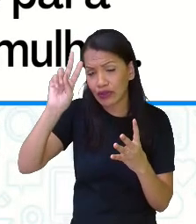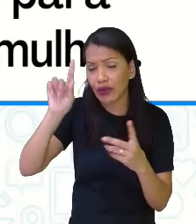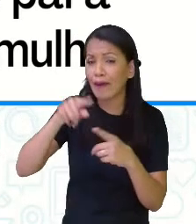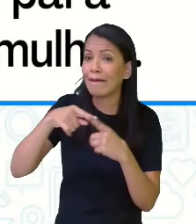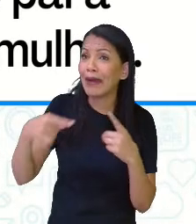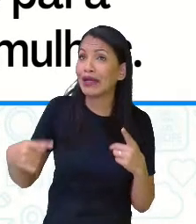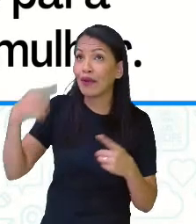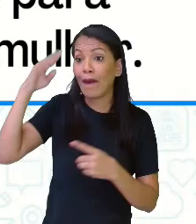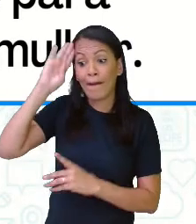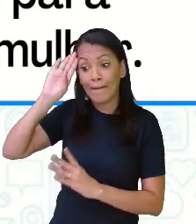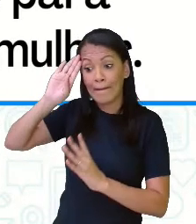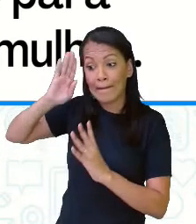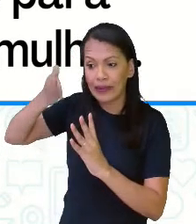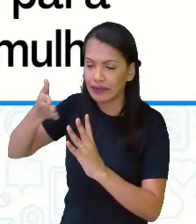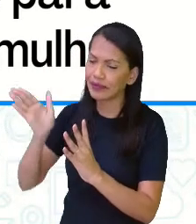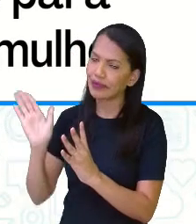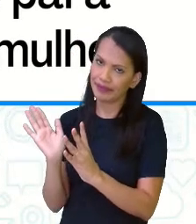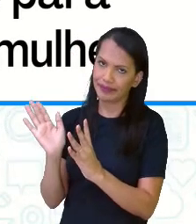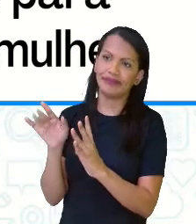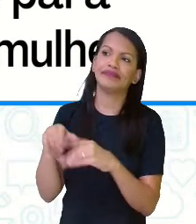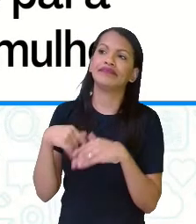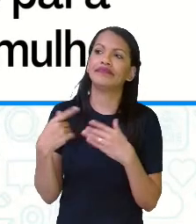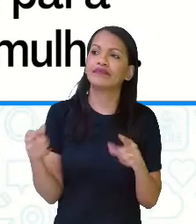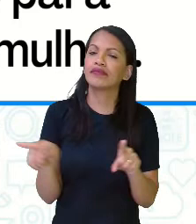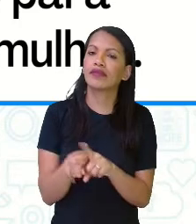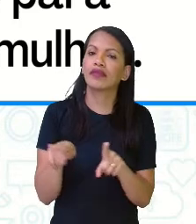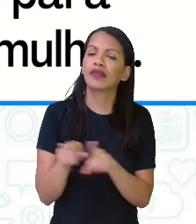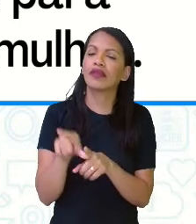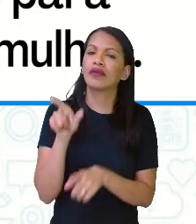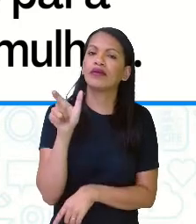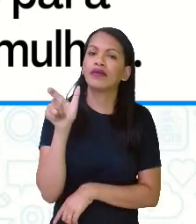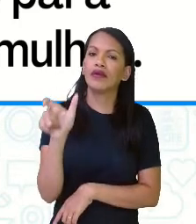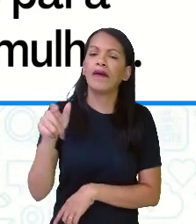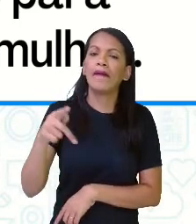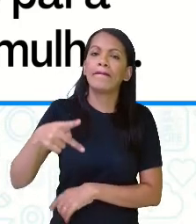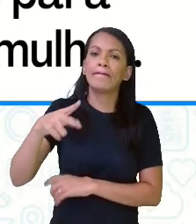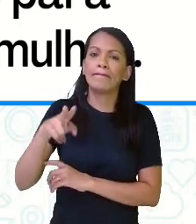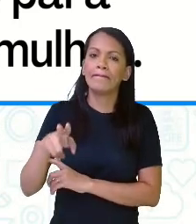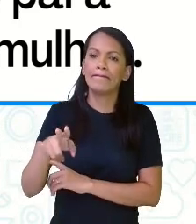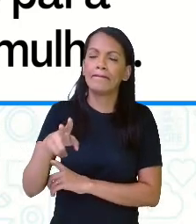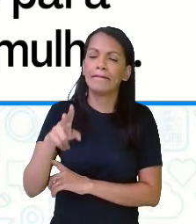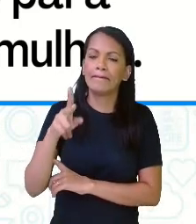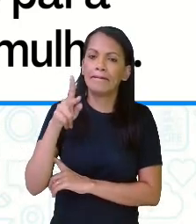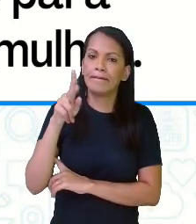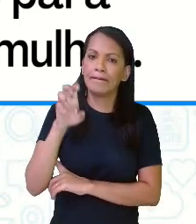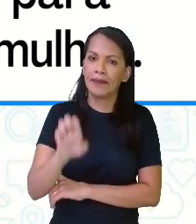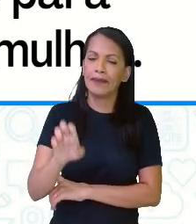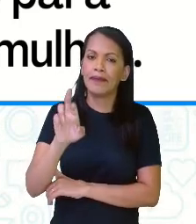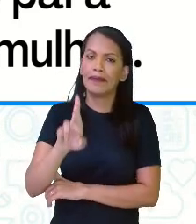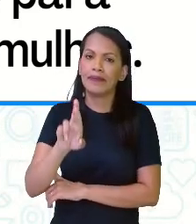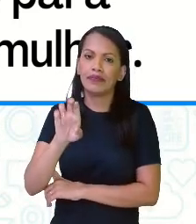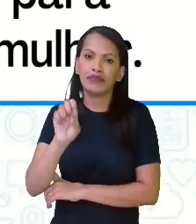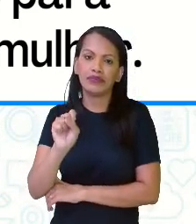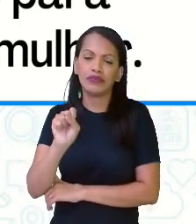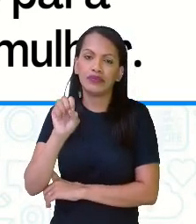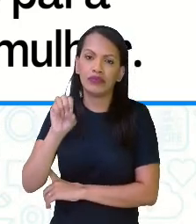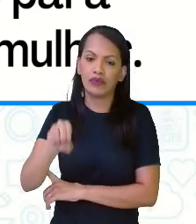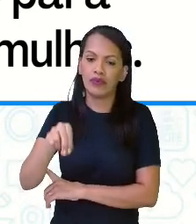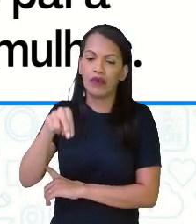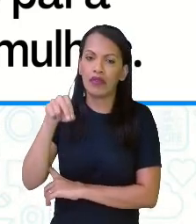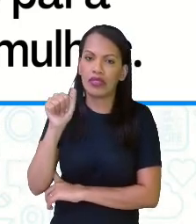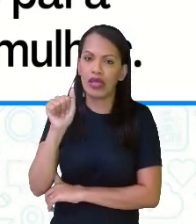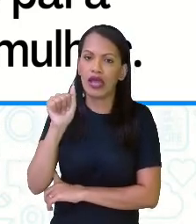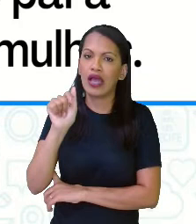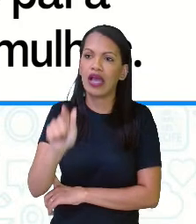E, o substantivo personagem é feminino e se deve falar e citar sempre a